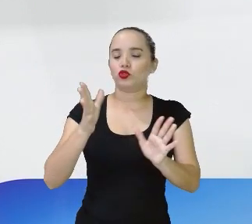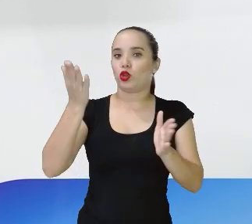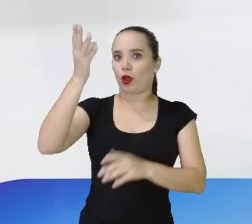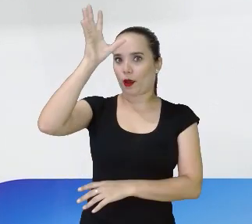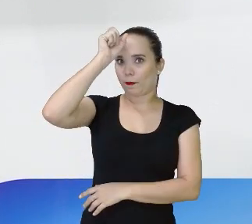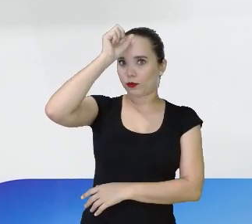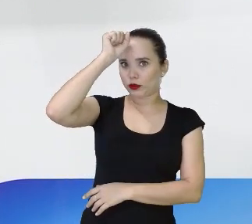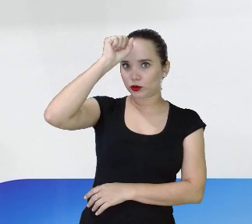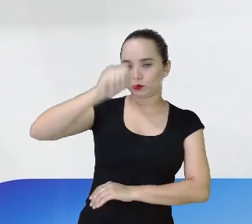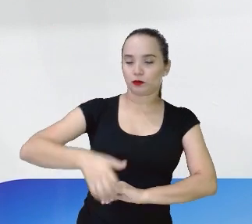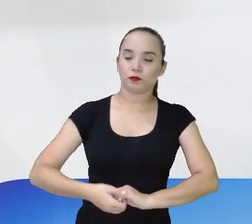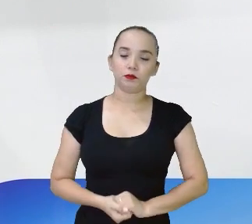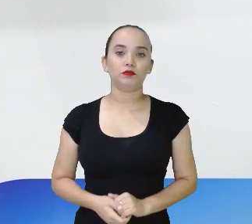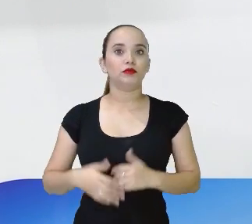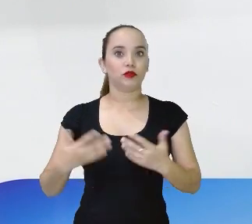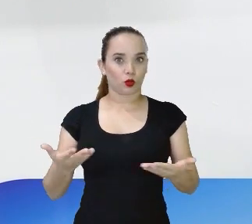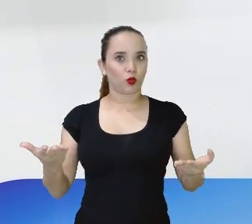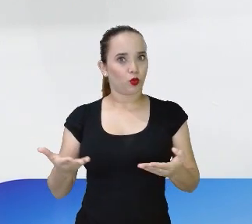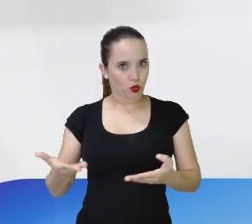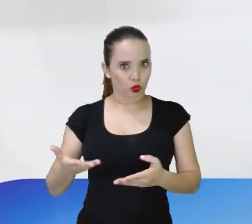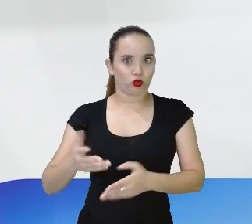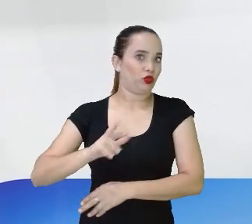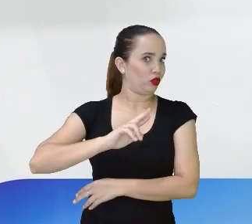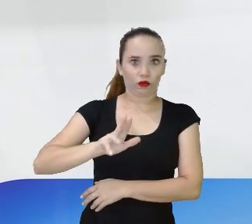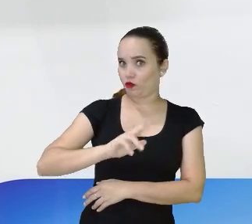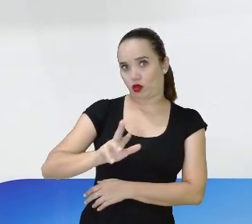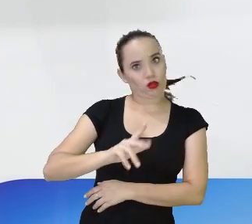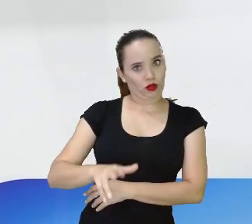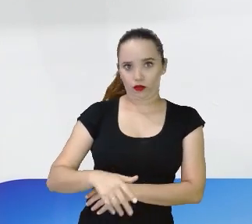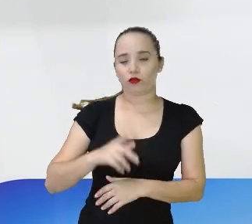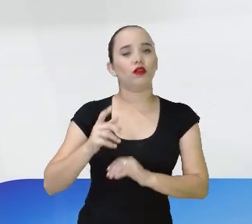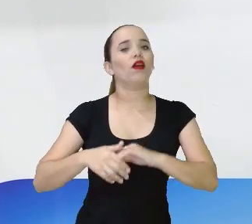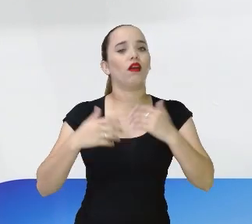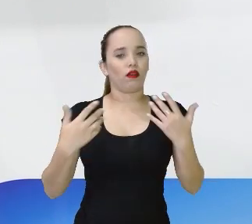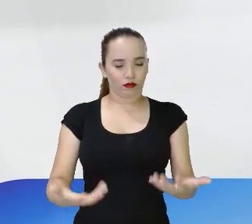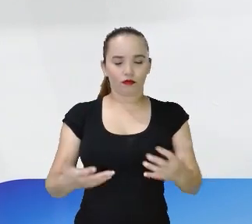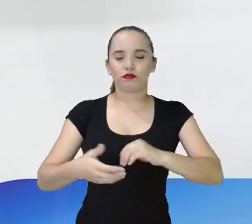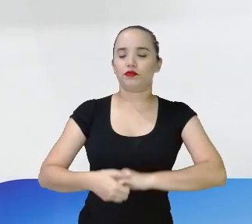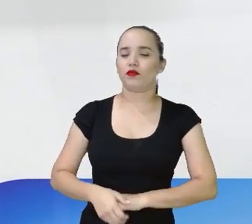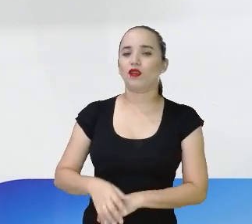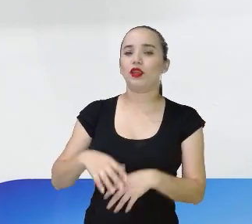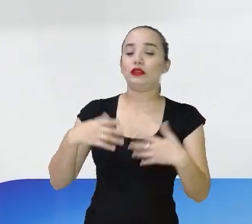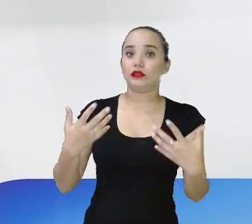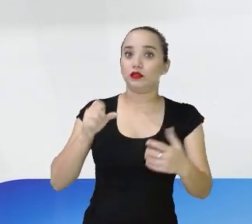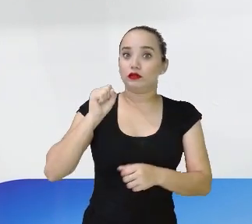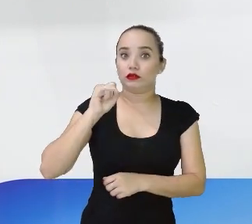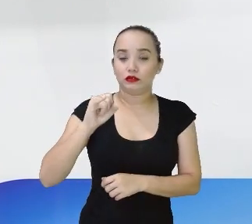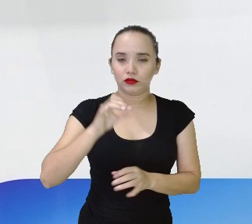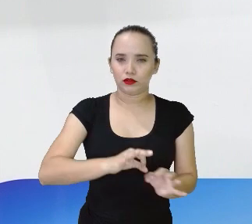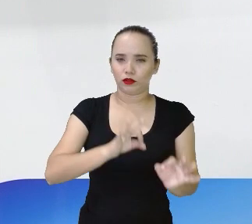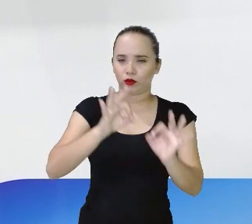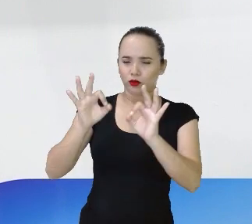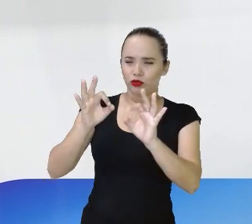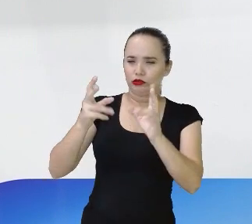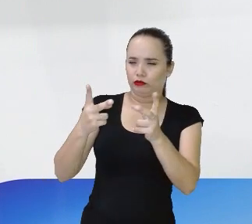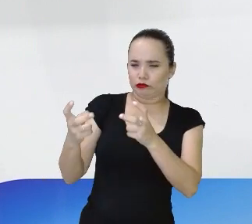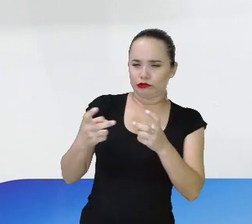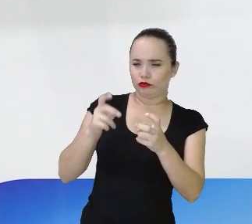já foi trabalhada aqui. Então, não se espante se algum conteúdo você dizer, eu já vi essa aula, professora, a gente